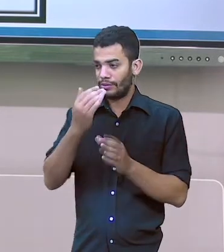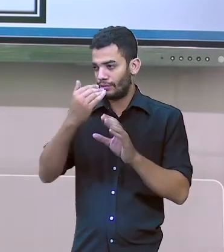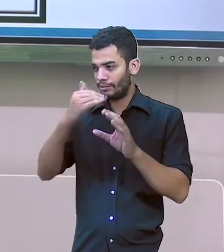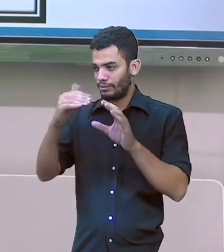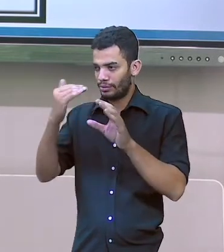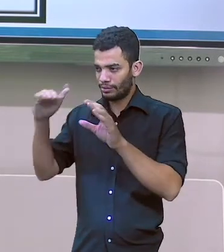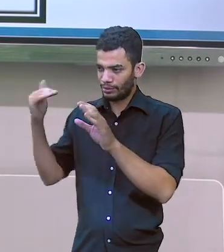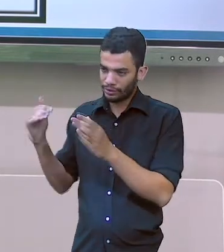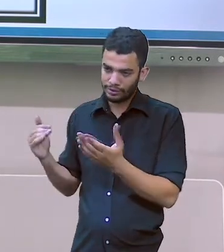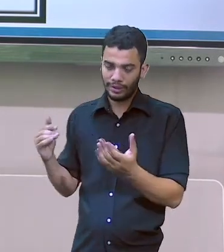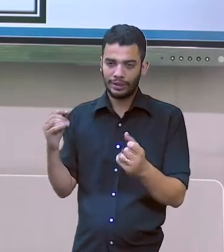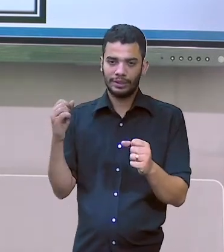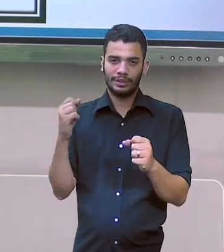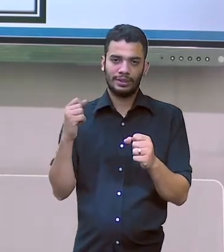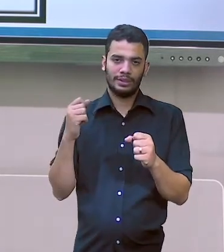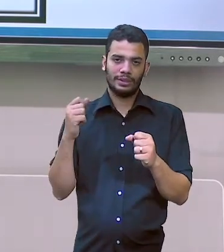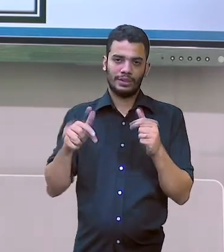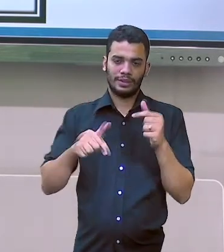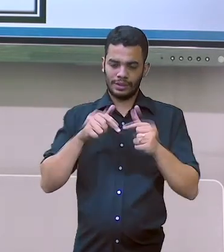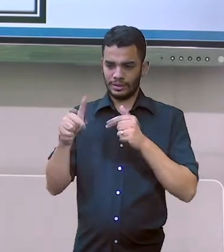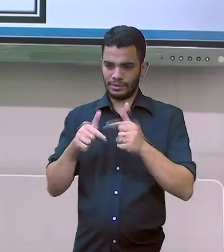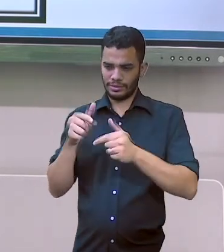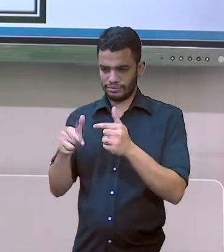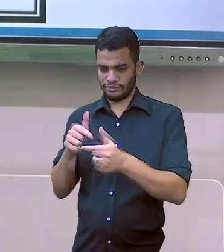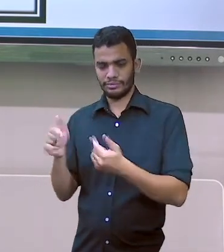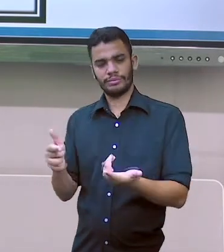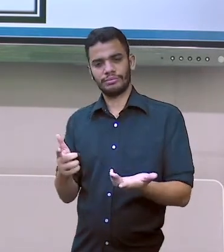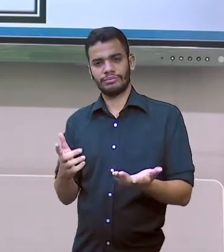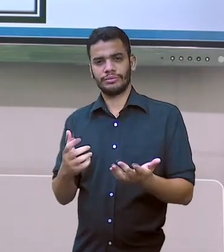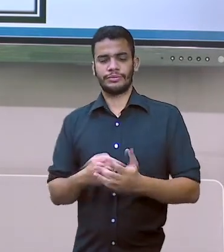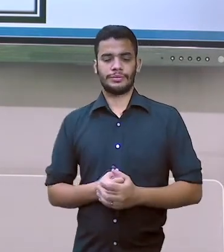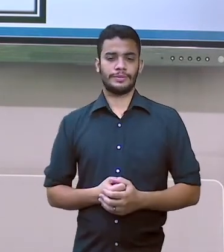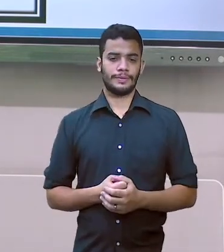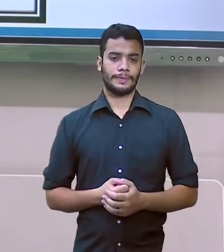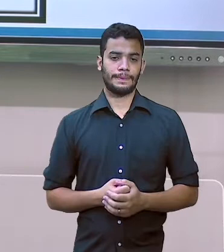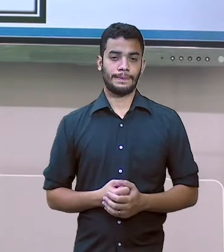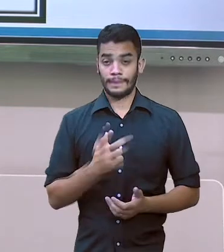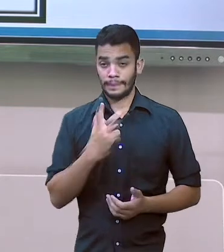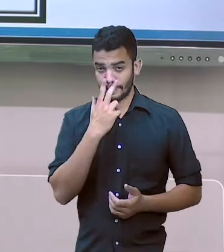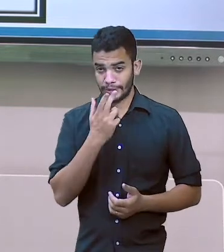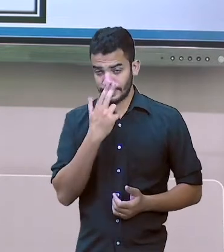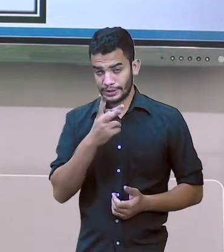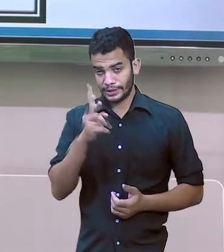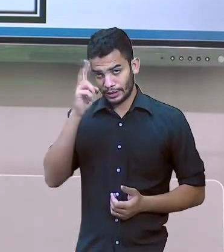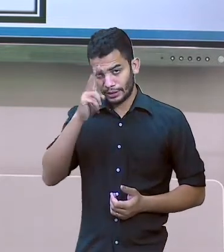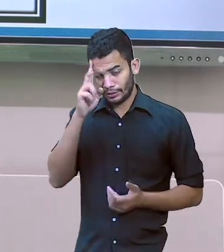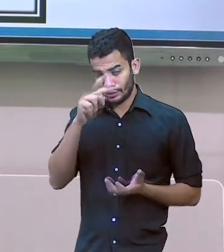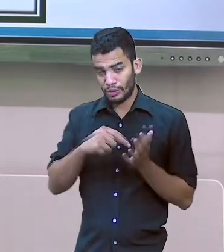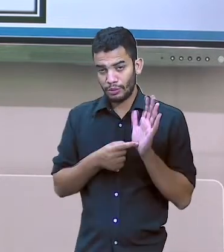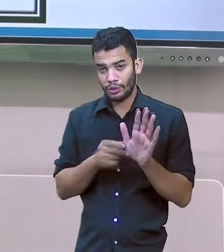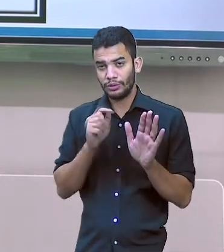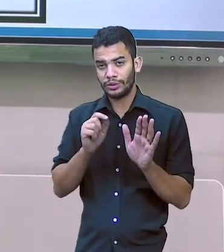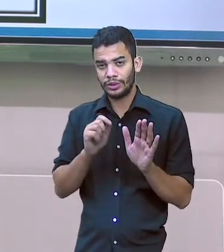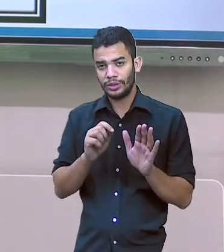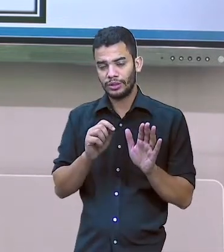Pedro II, ele era muito visionário,